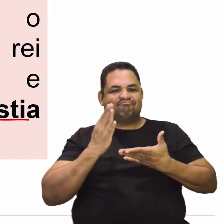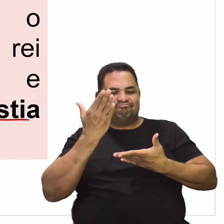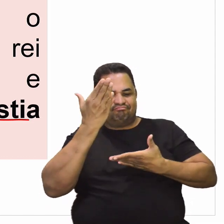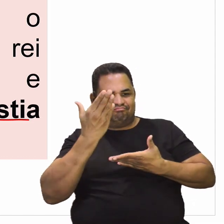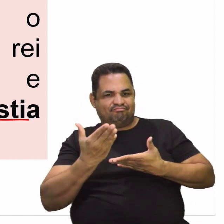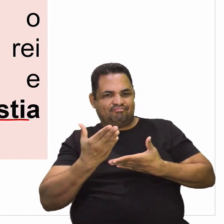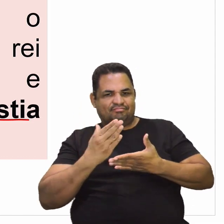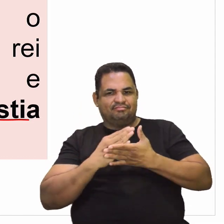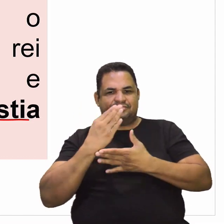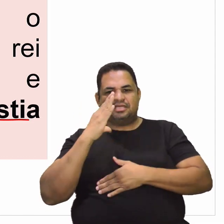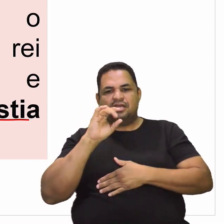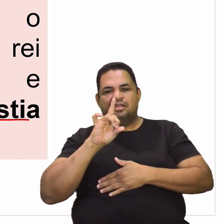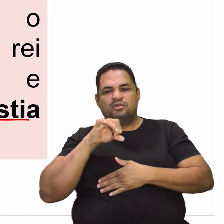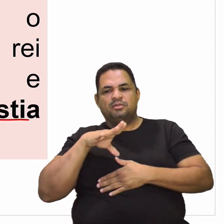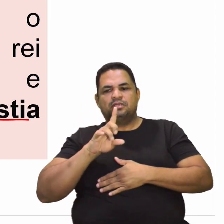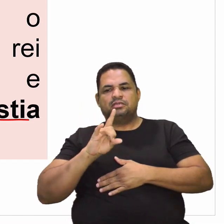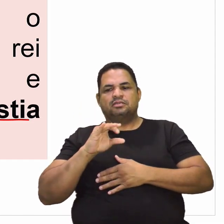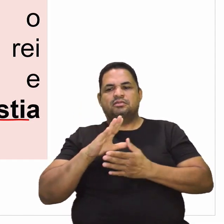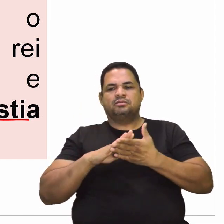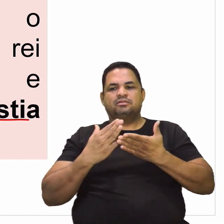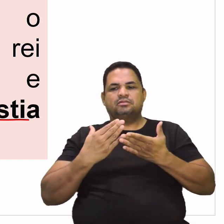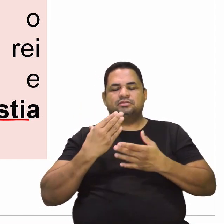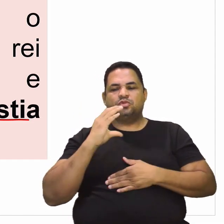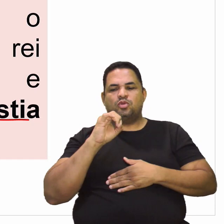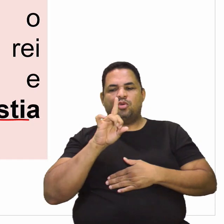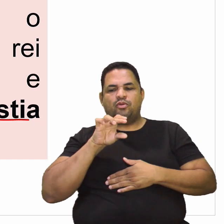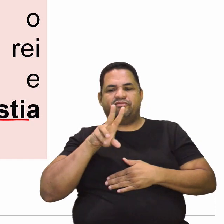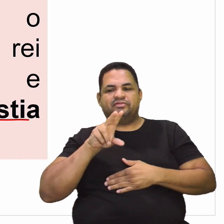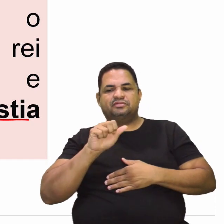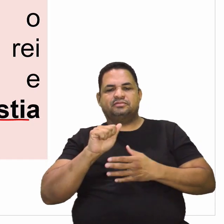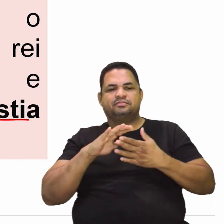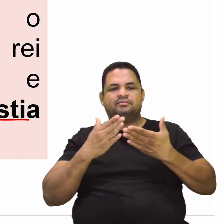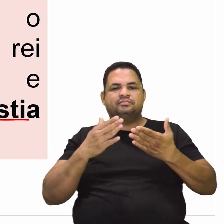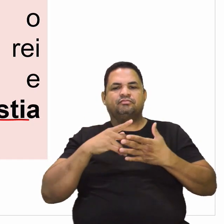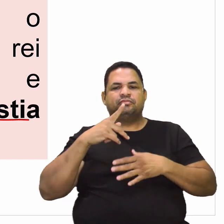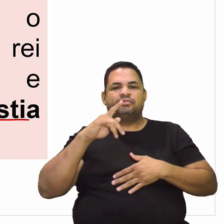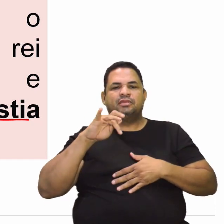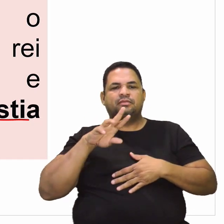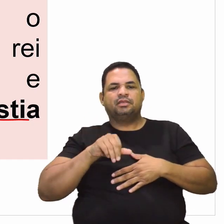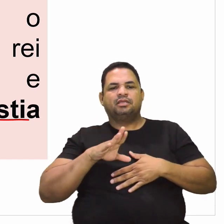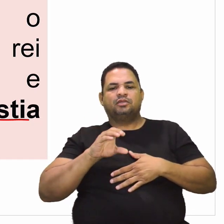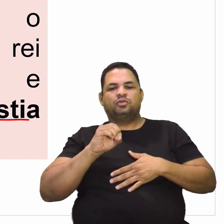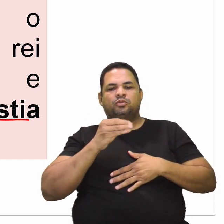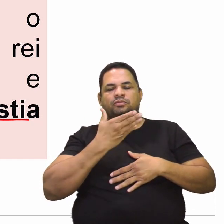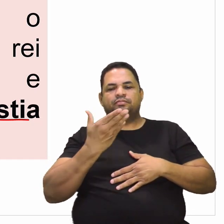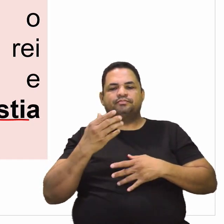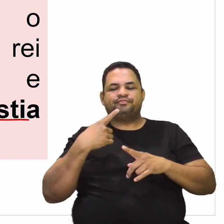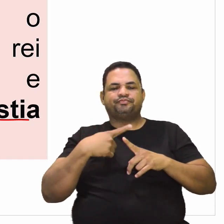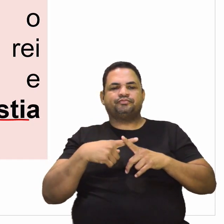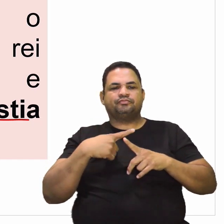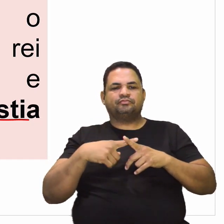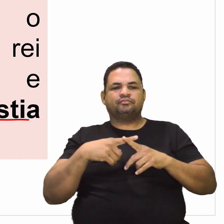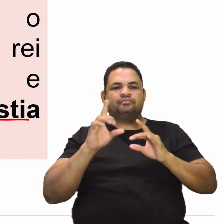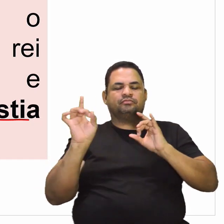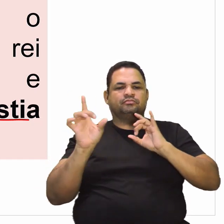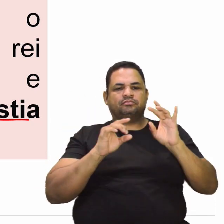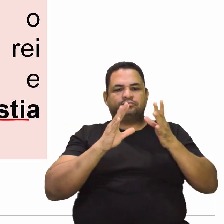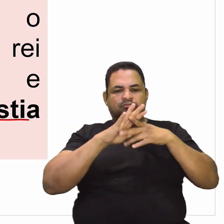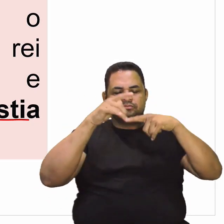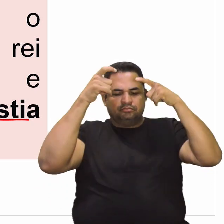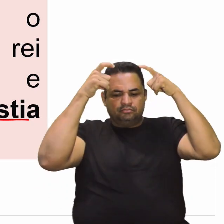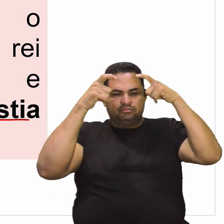Carlos Martel, a Clóvis e a Pepino Grande. Cara, porque cada